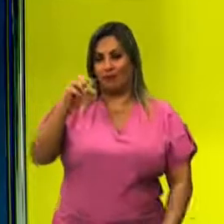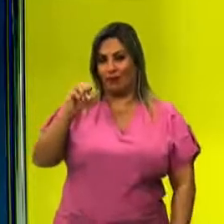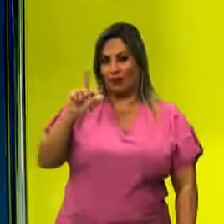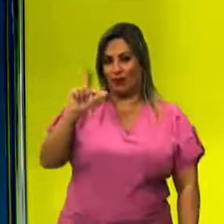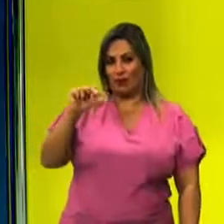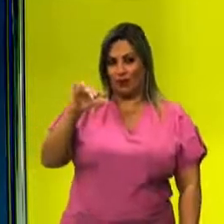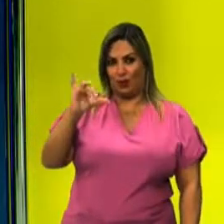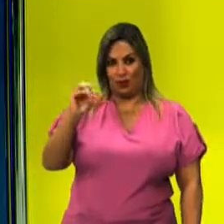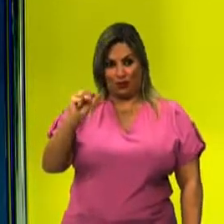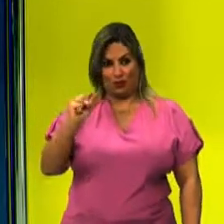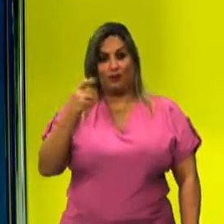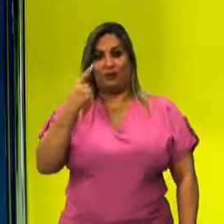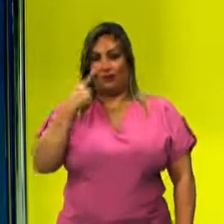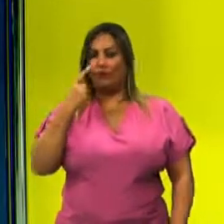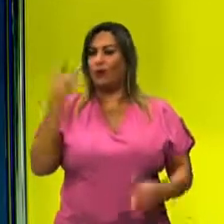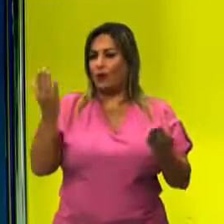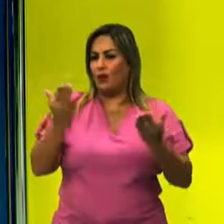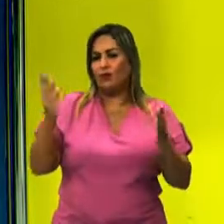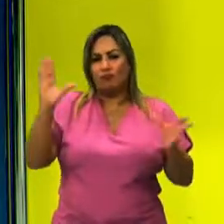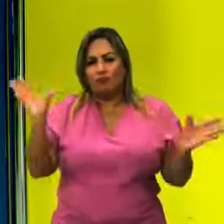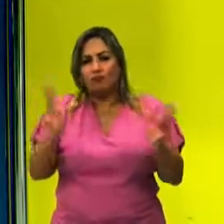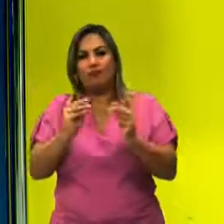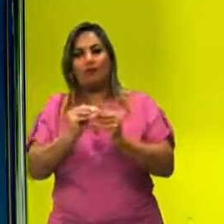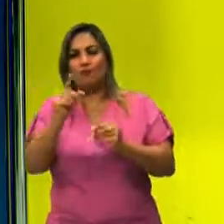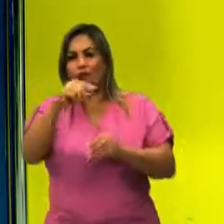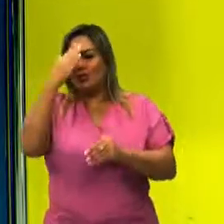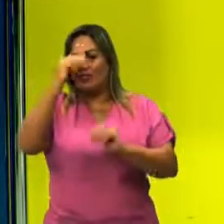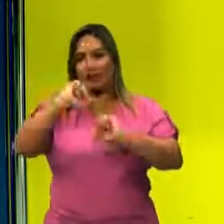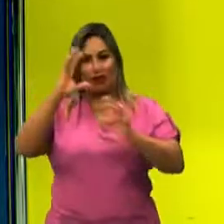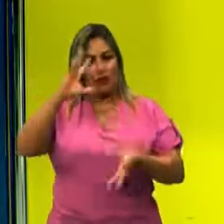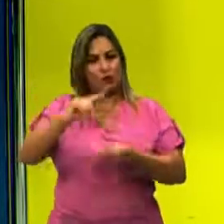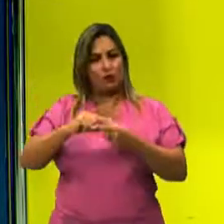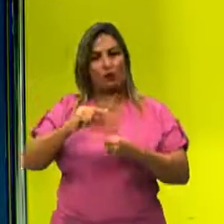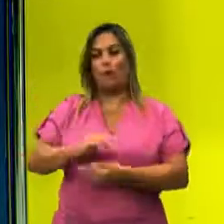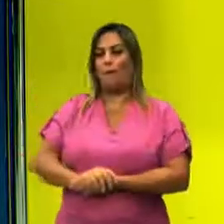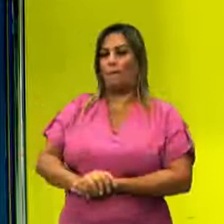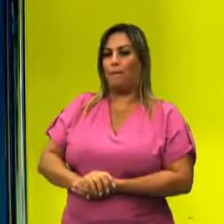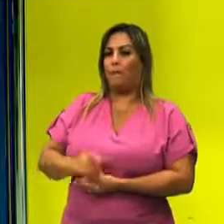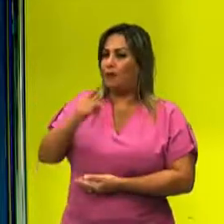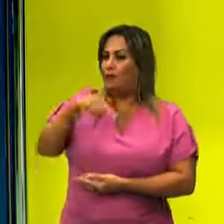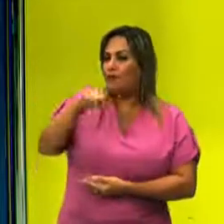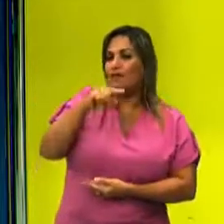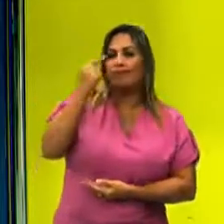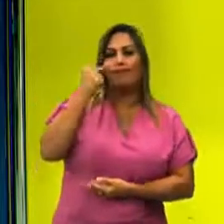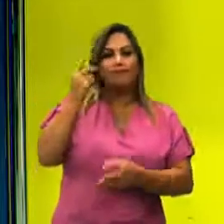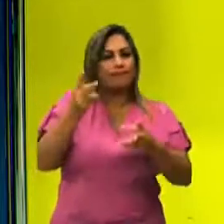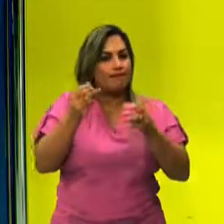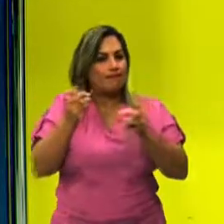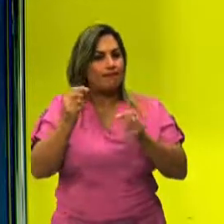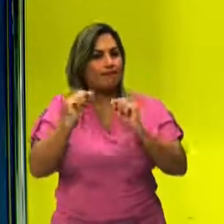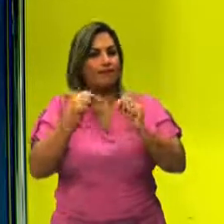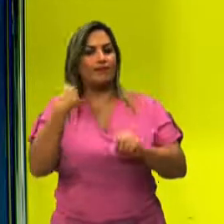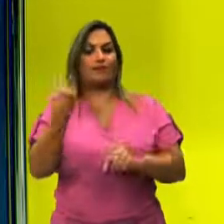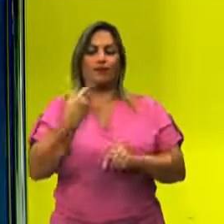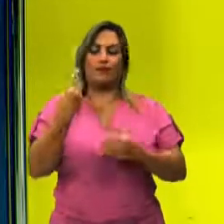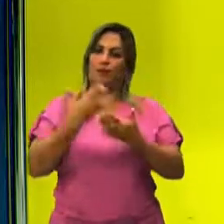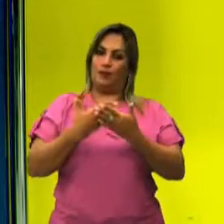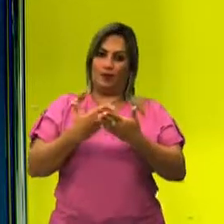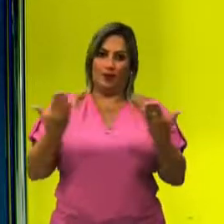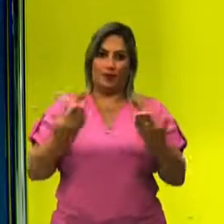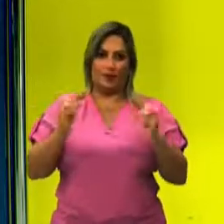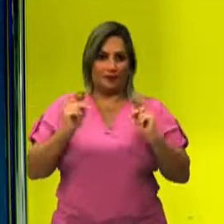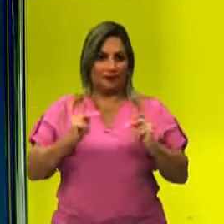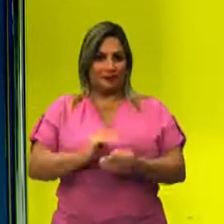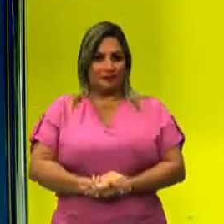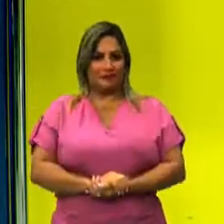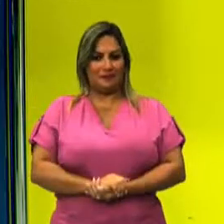polinômios eu quero fazer um pequeno resumo aqui para você para que você veja o que nós vamos se ver